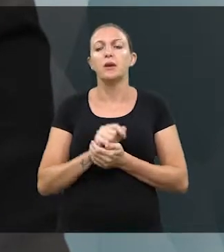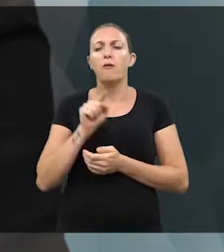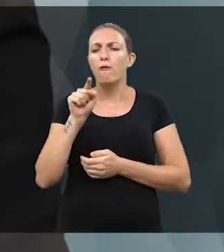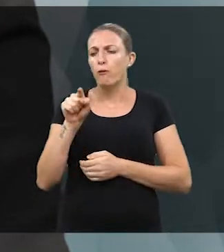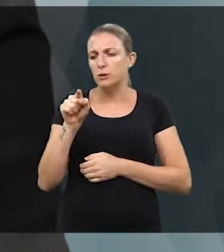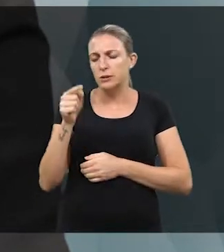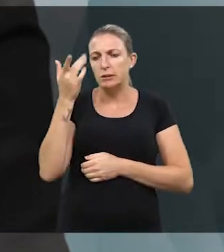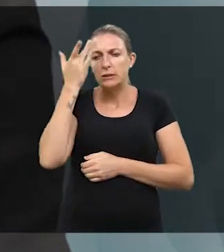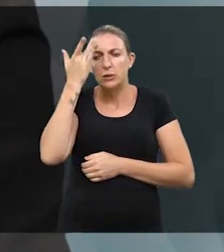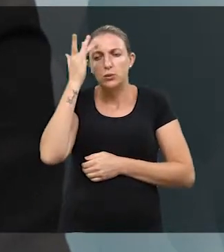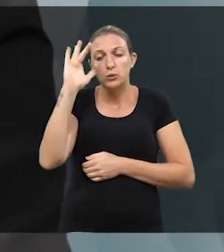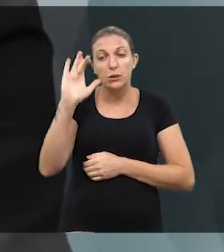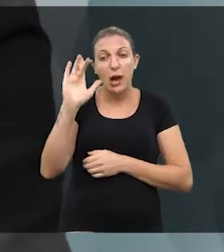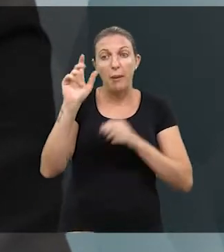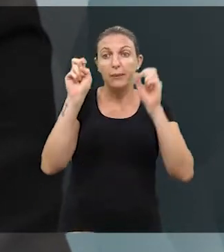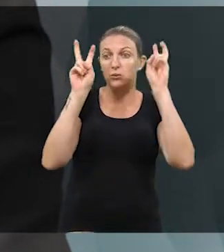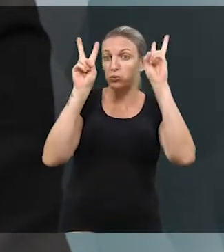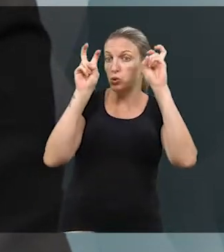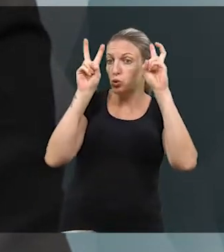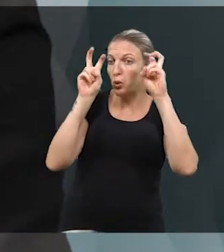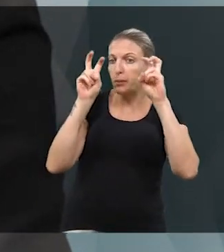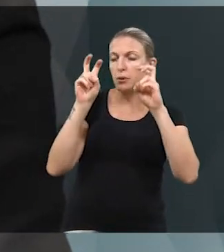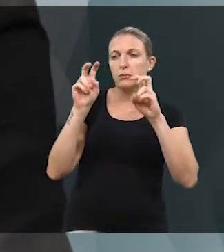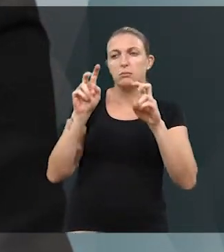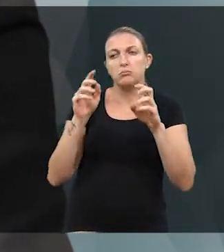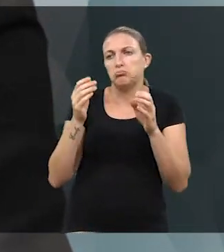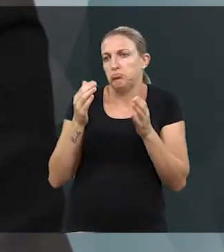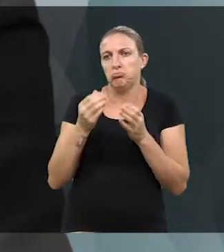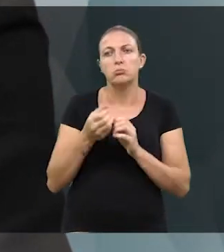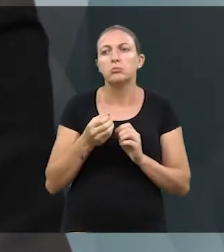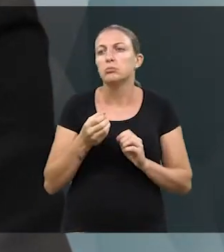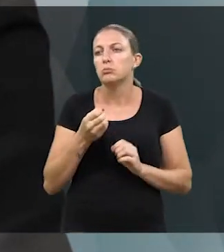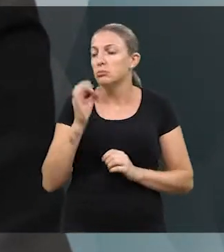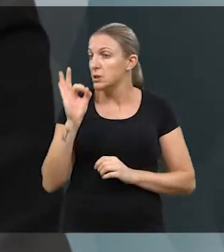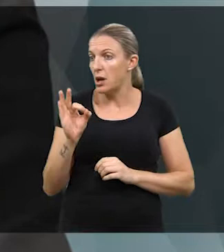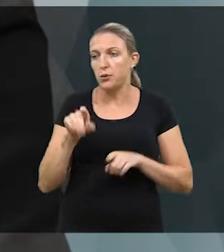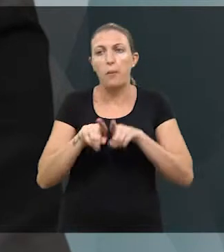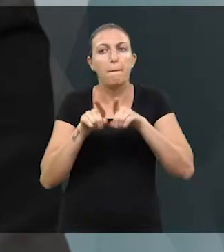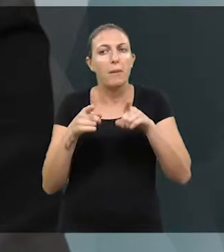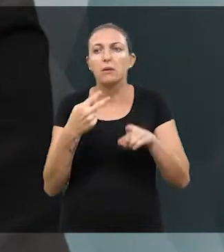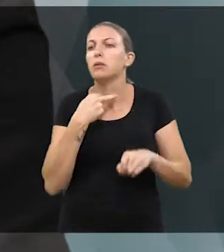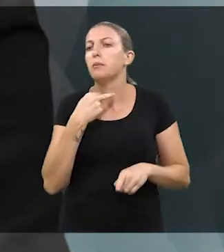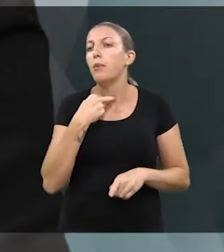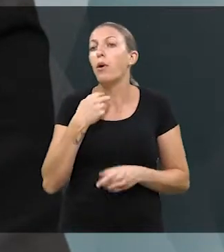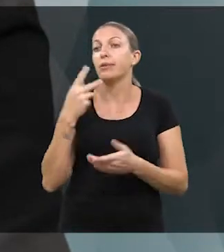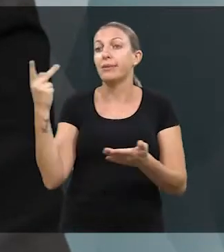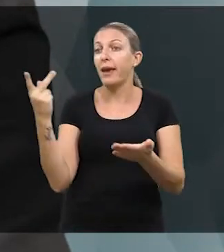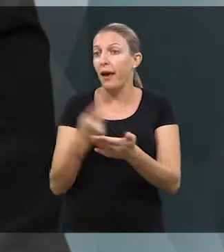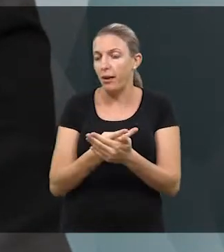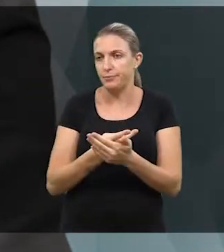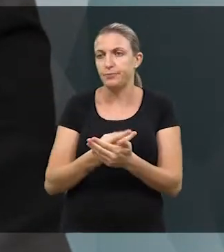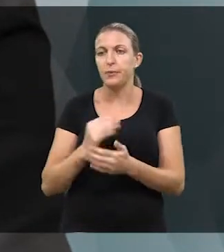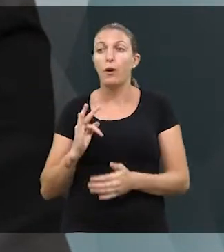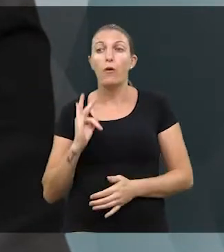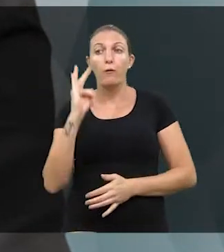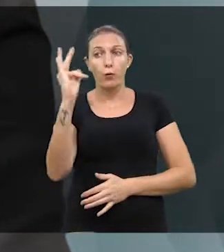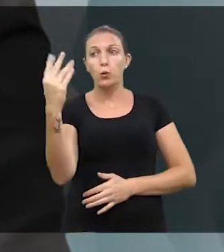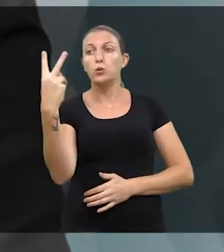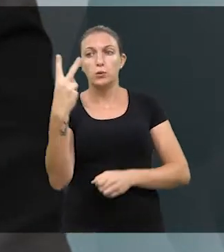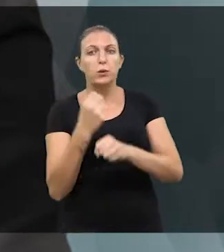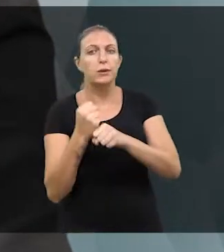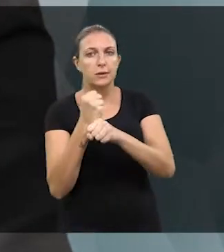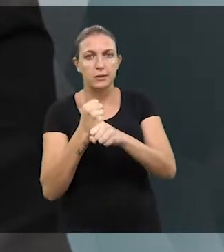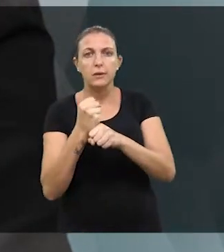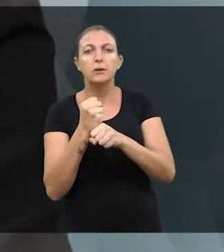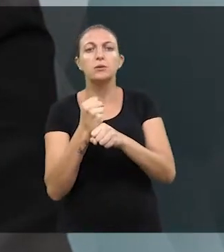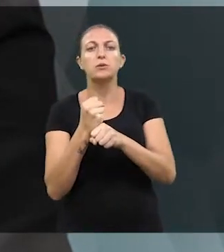o assunto não te dá o direito de você vá né e os próximos dois anos agora são decisivos nekounam nesse primeiro momento a